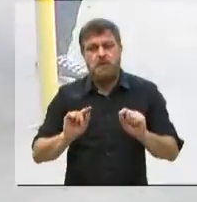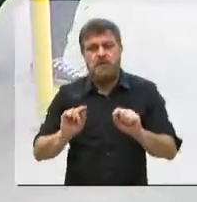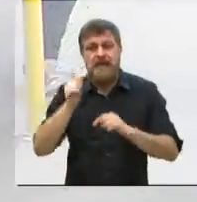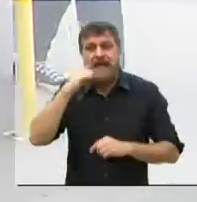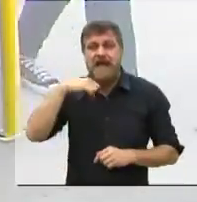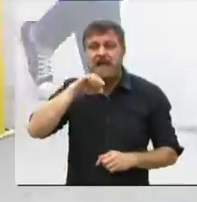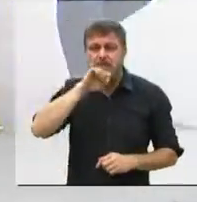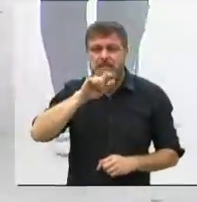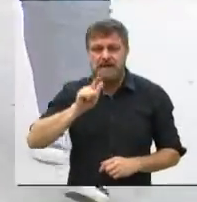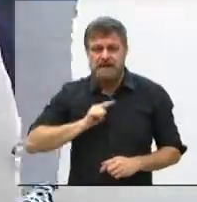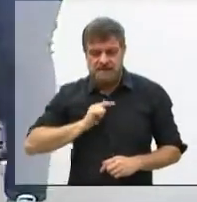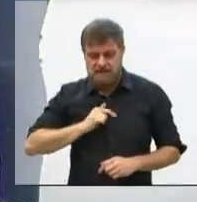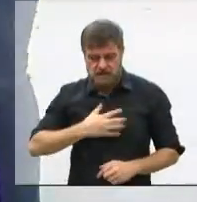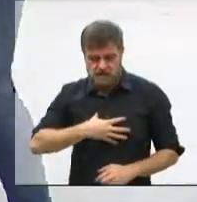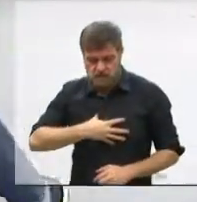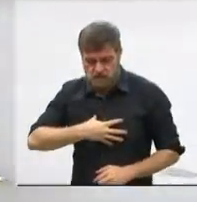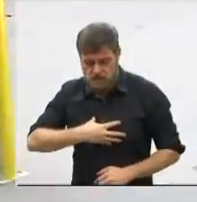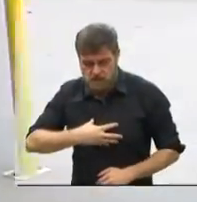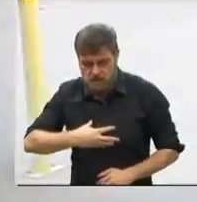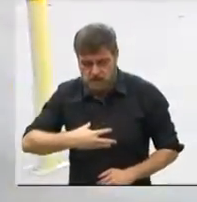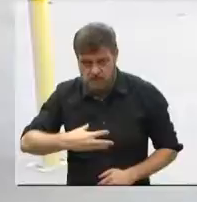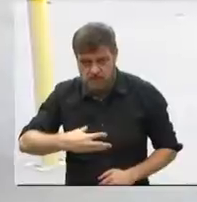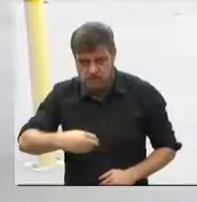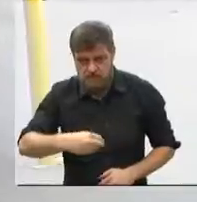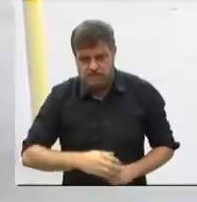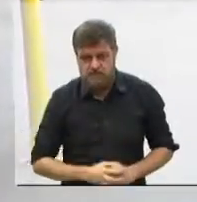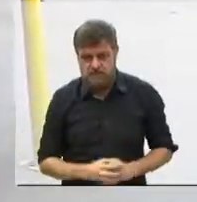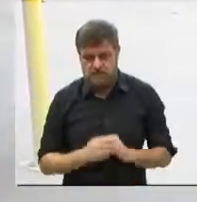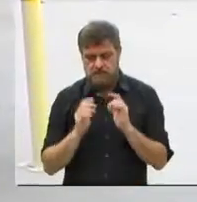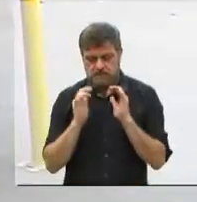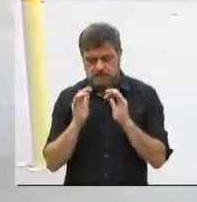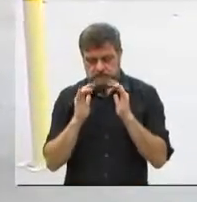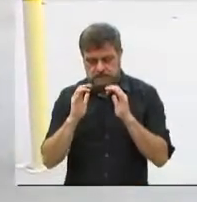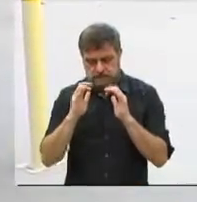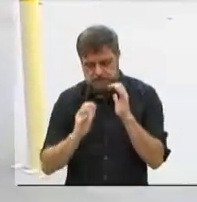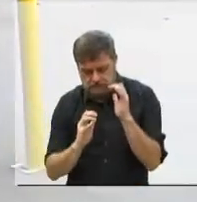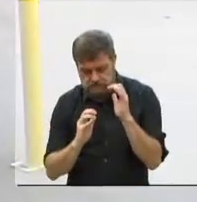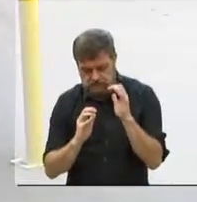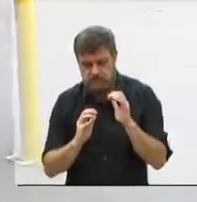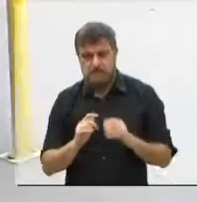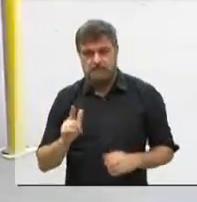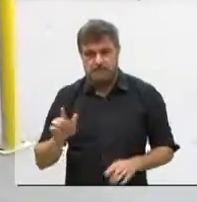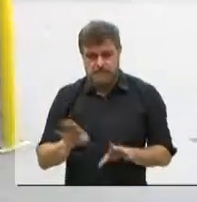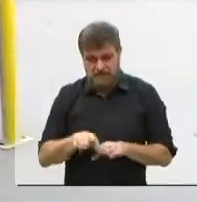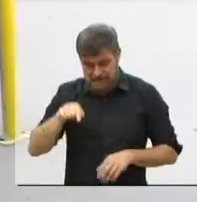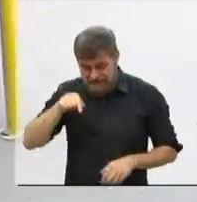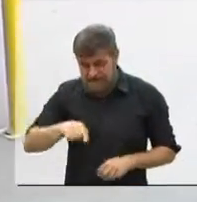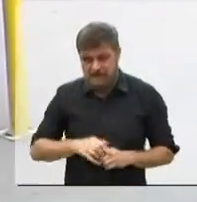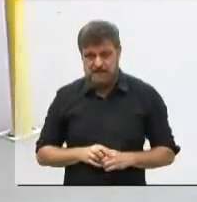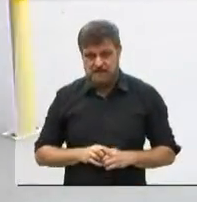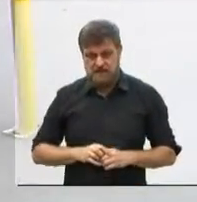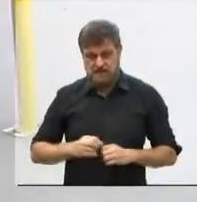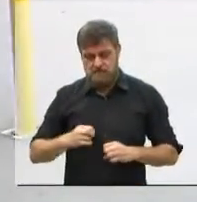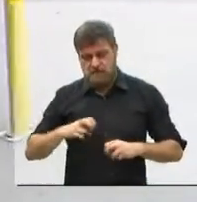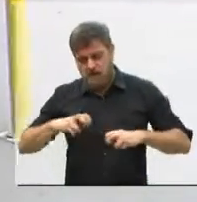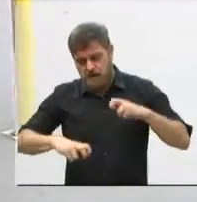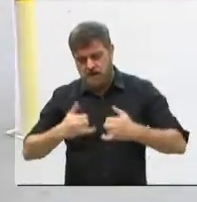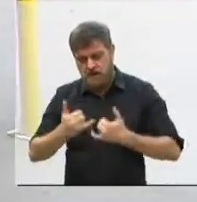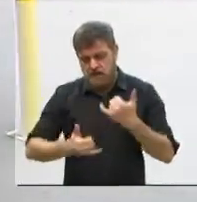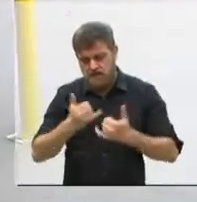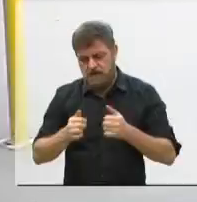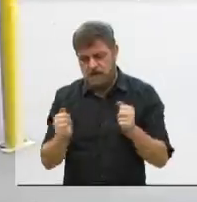mãe, ela tem uma criança PC, uma criança deficiente, e ela estava num parquinho comum,